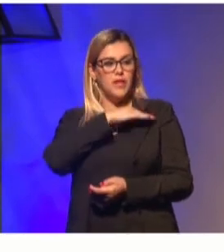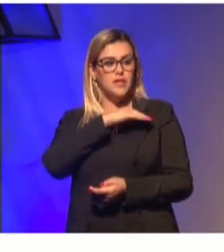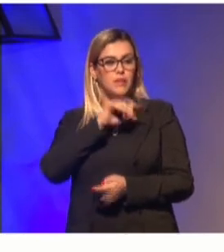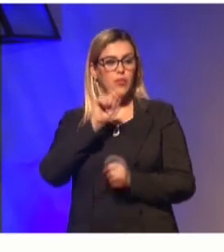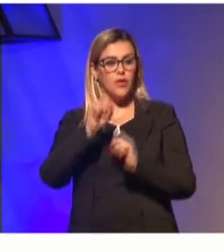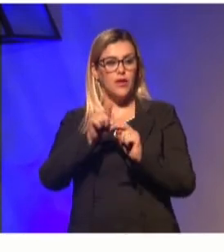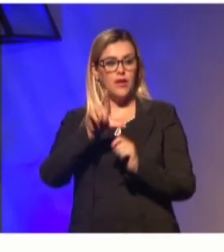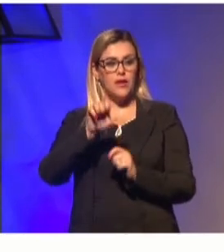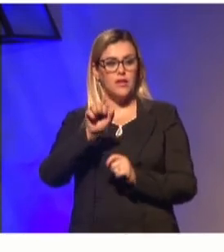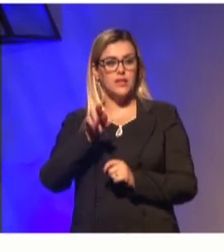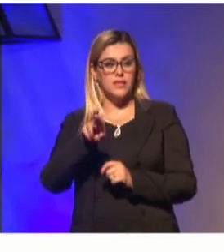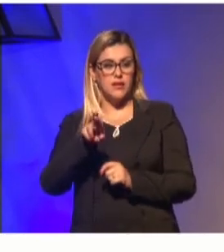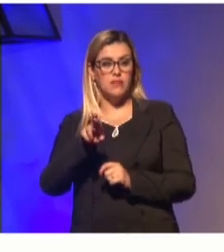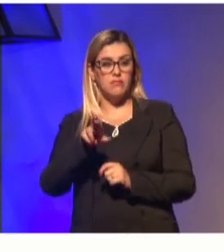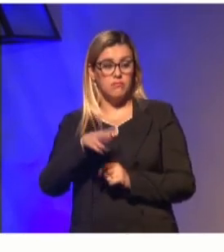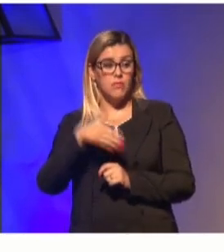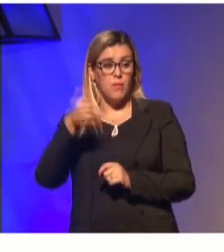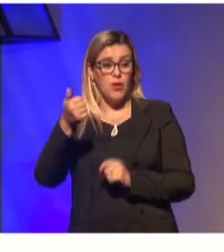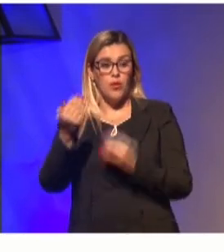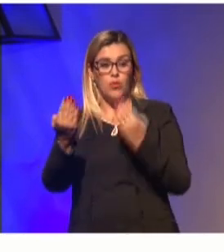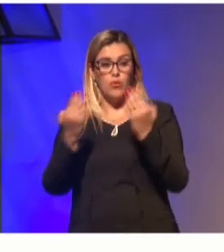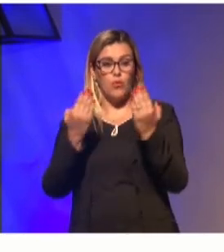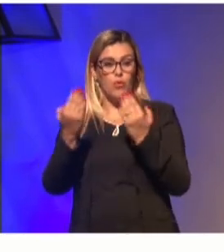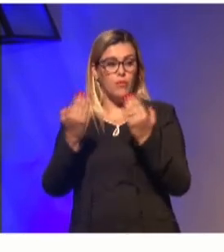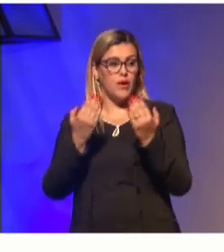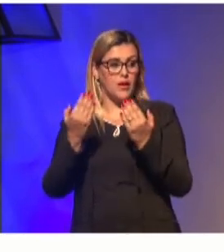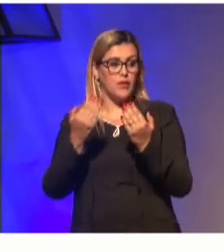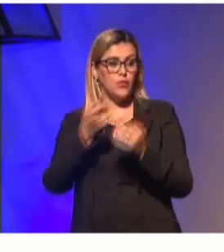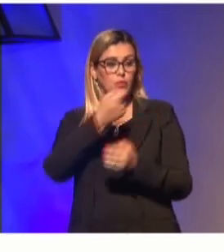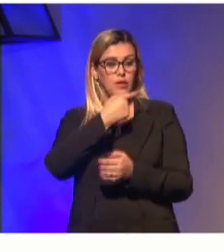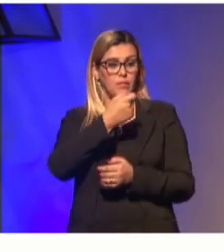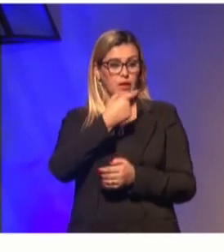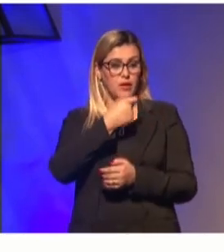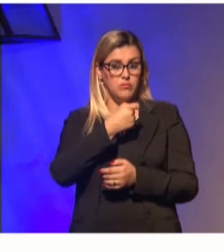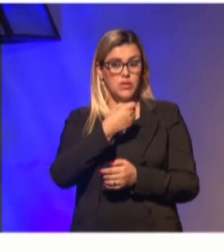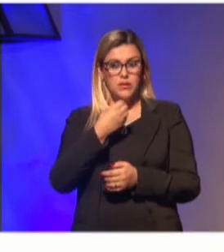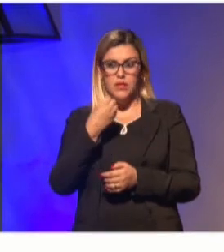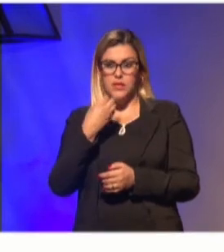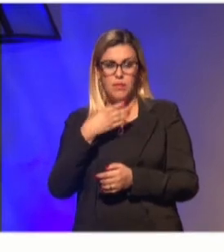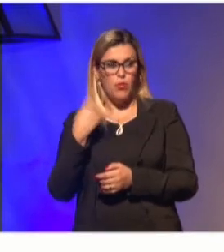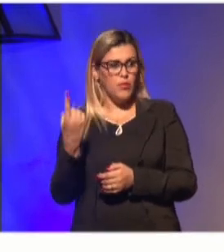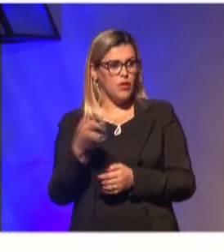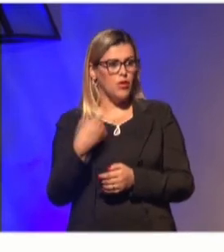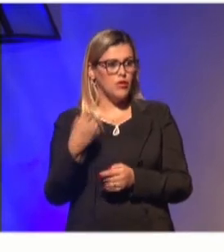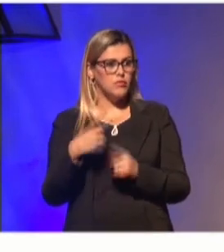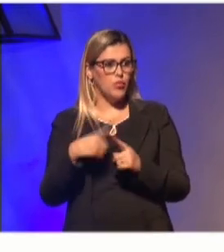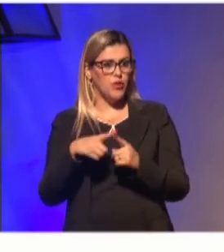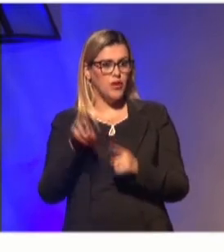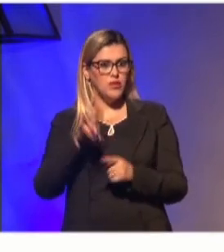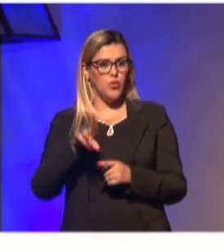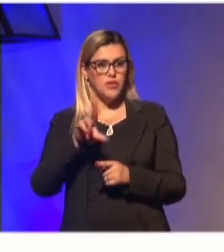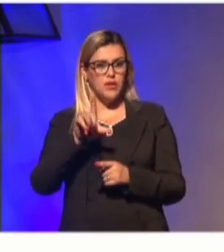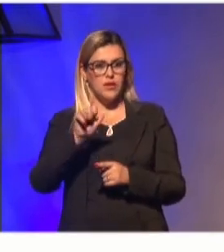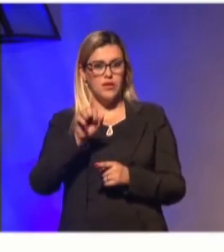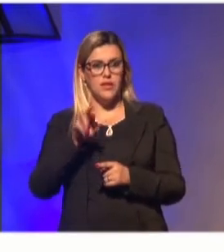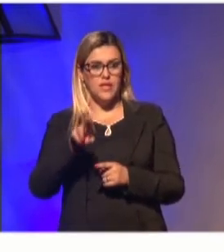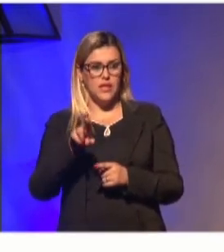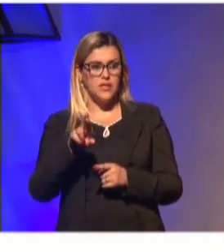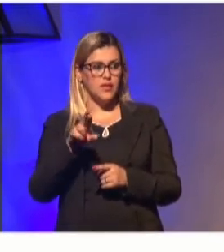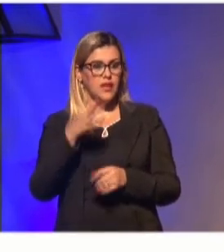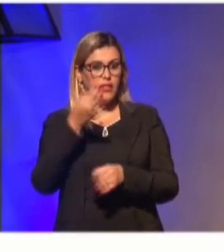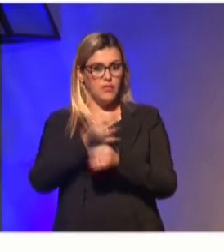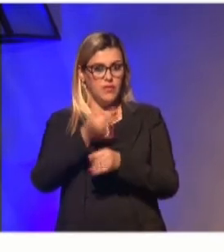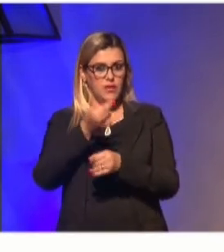laser, até mesmo quando comparado com fármacos. E isso é muito bom para nós, né? Porque a gente está usando um agente